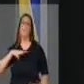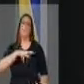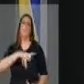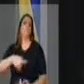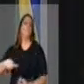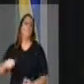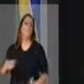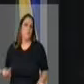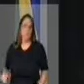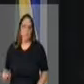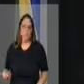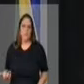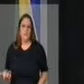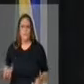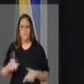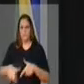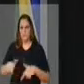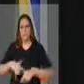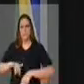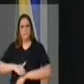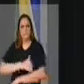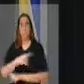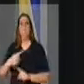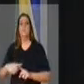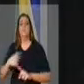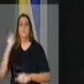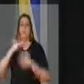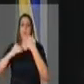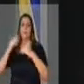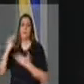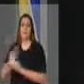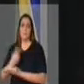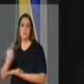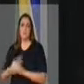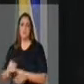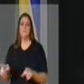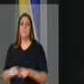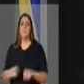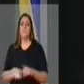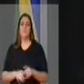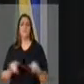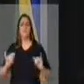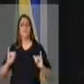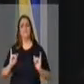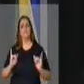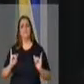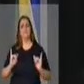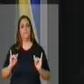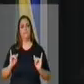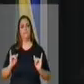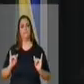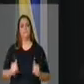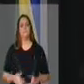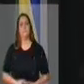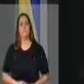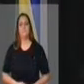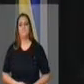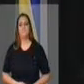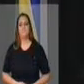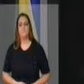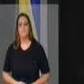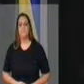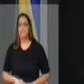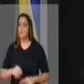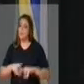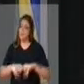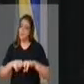com alimentação e com sedentarismo, deputado Valdir Colato, né, que é também um dos